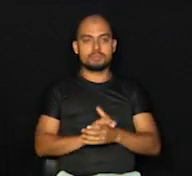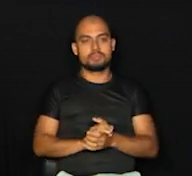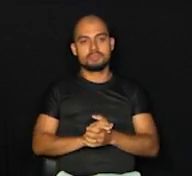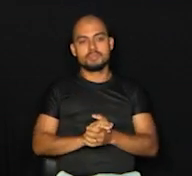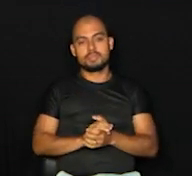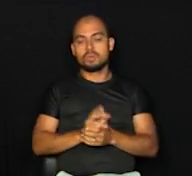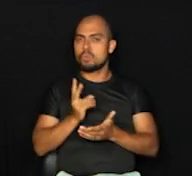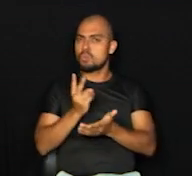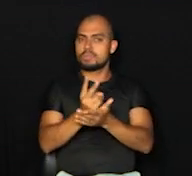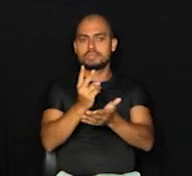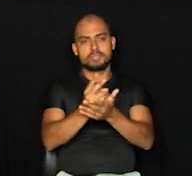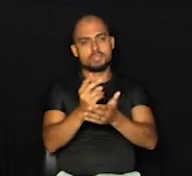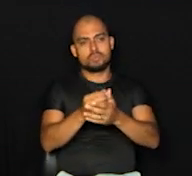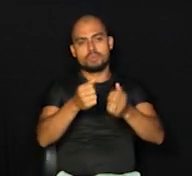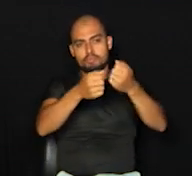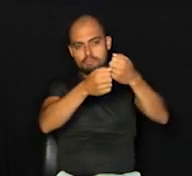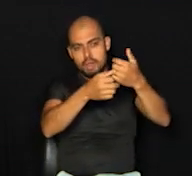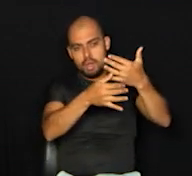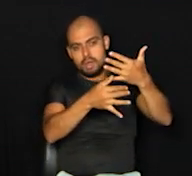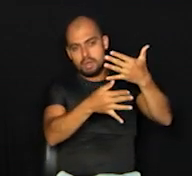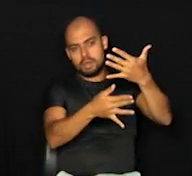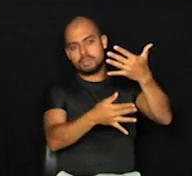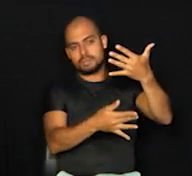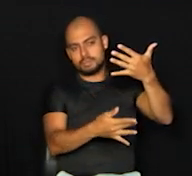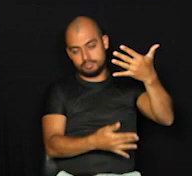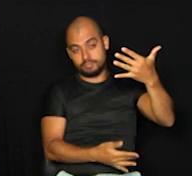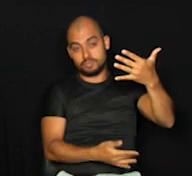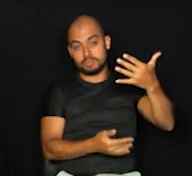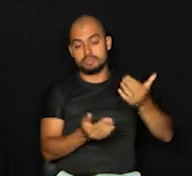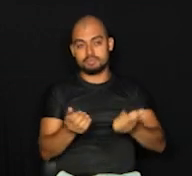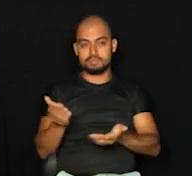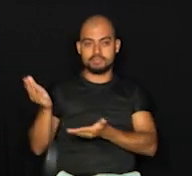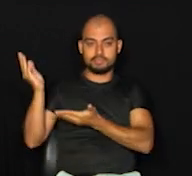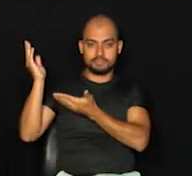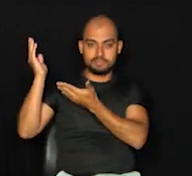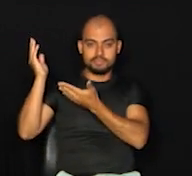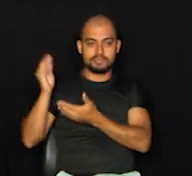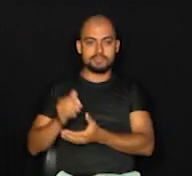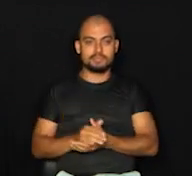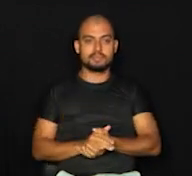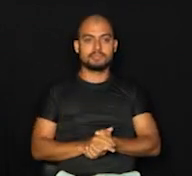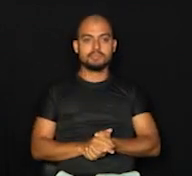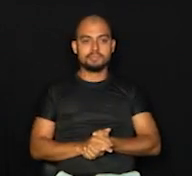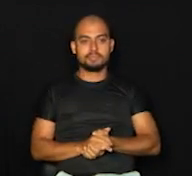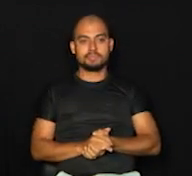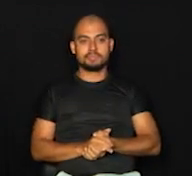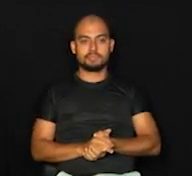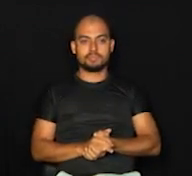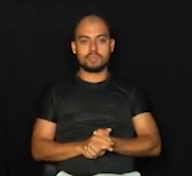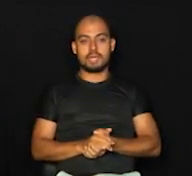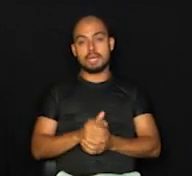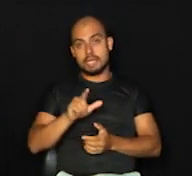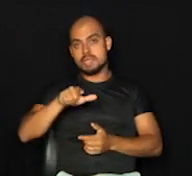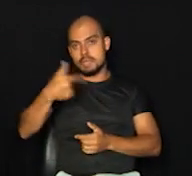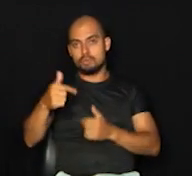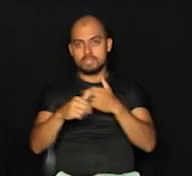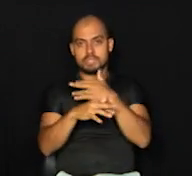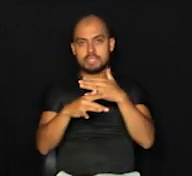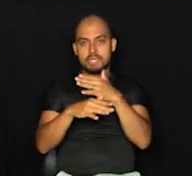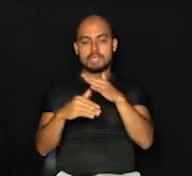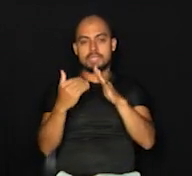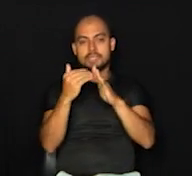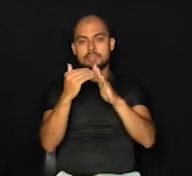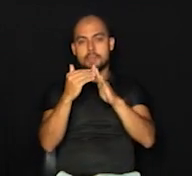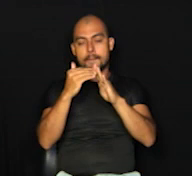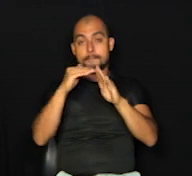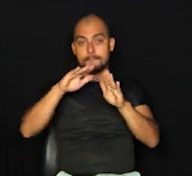sequência, Itatiba, Cosmópolis, Montemor, Arthur Nogueira, Jaguariúna, Nova Odessa e na sequência cidades que têm